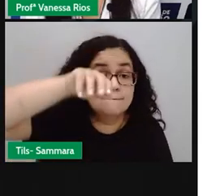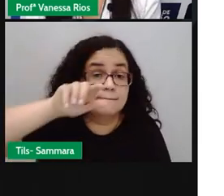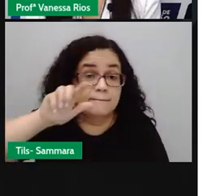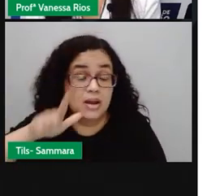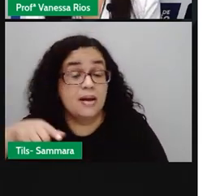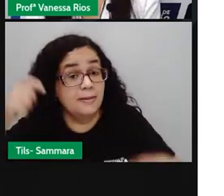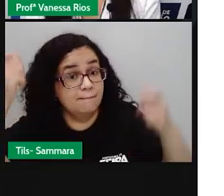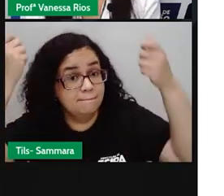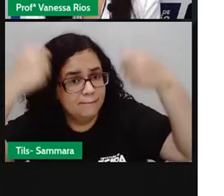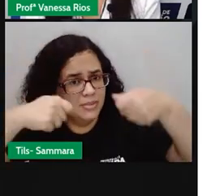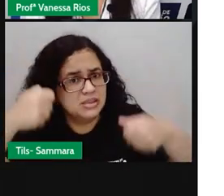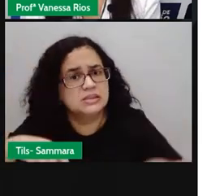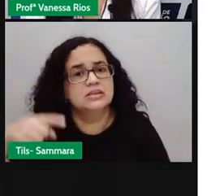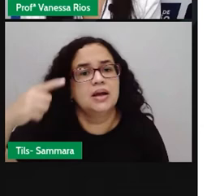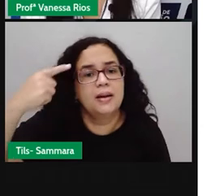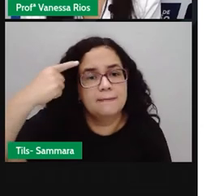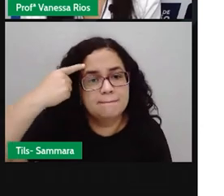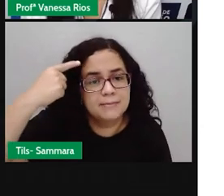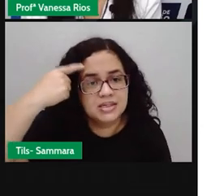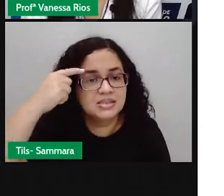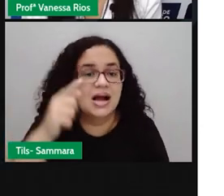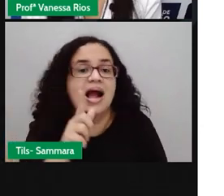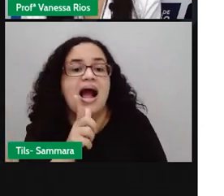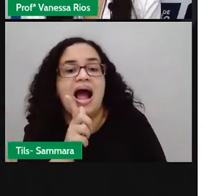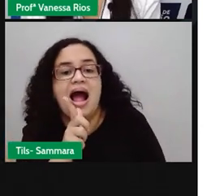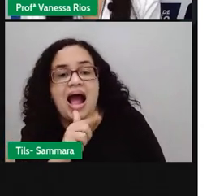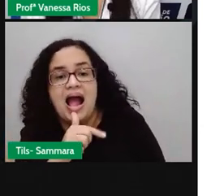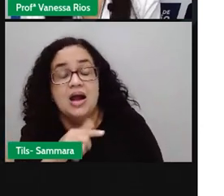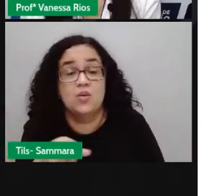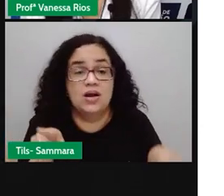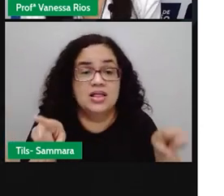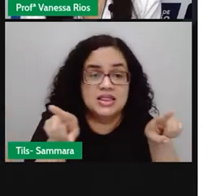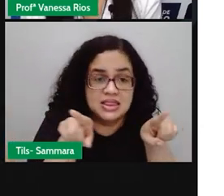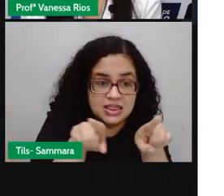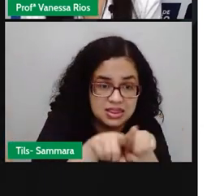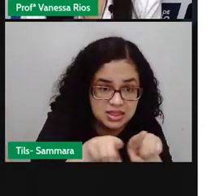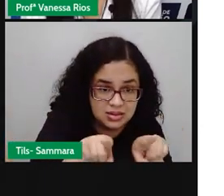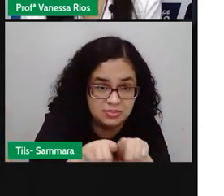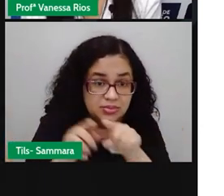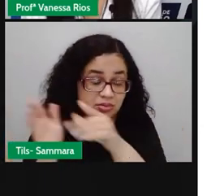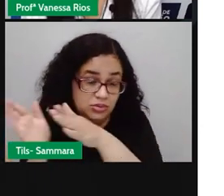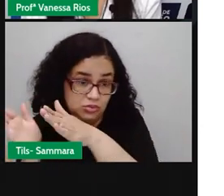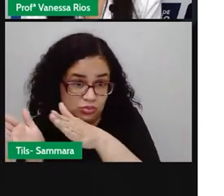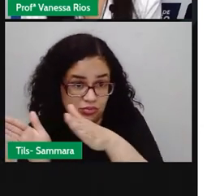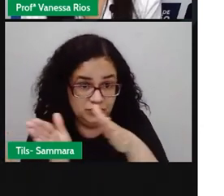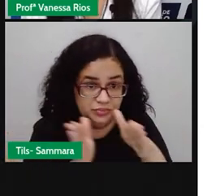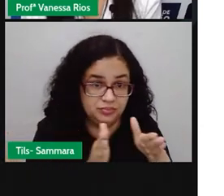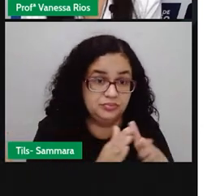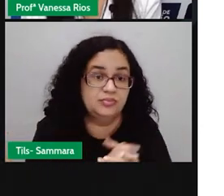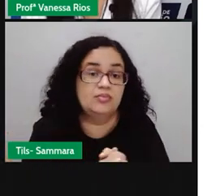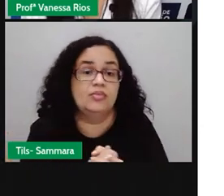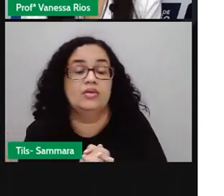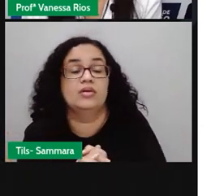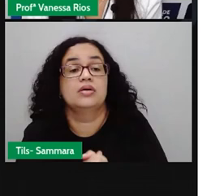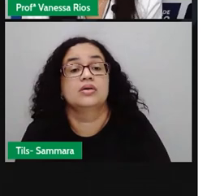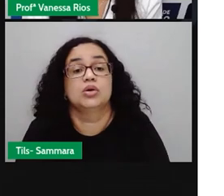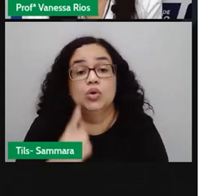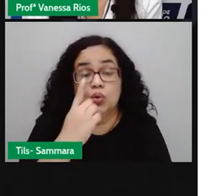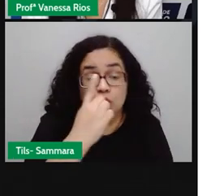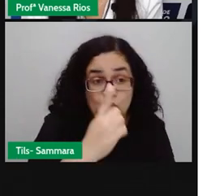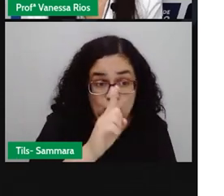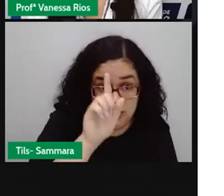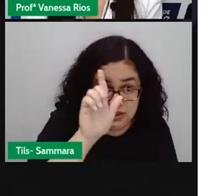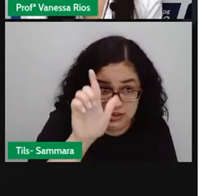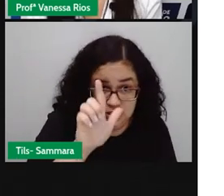Então, é preciso eu pensar aí na água também, né? Seguindo aí essa unidade de medida. Então, um